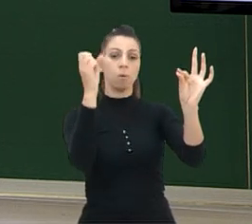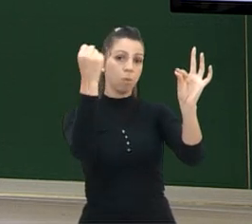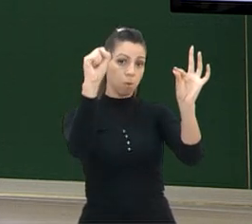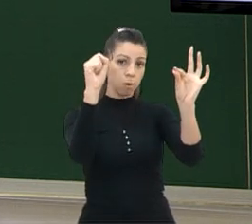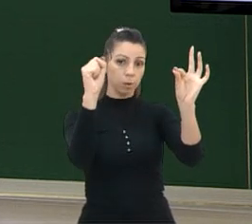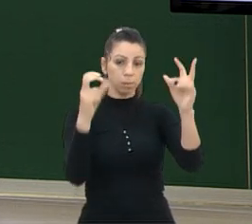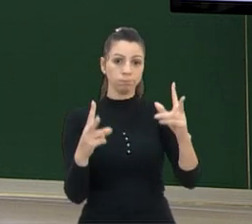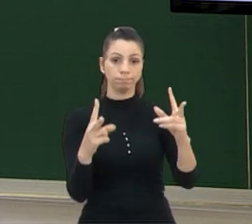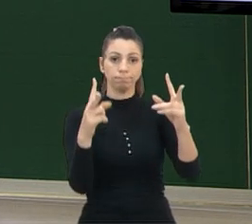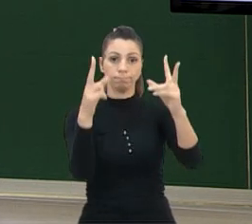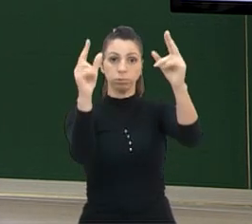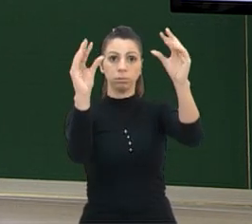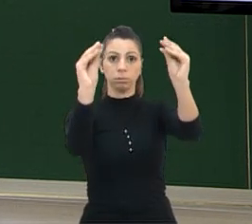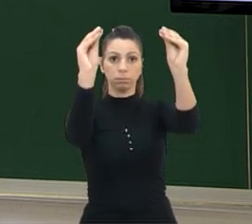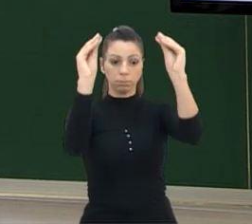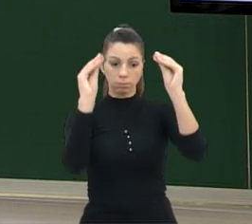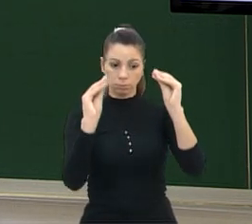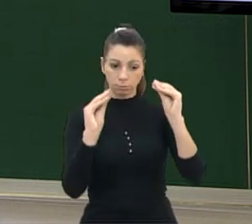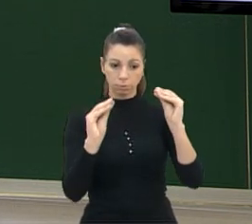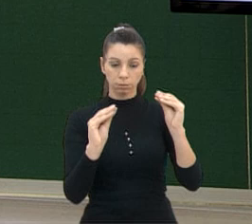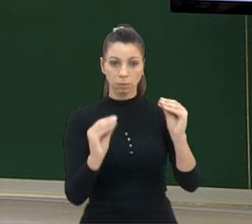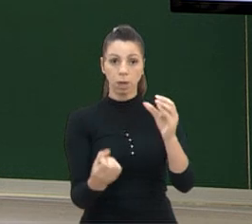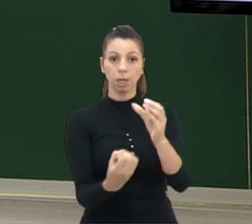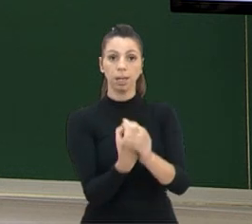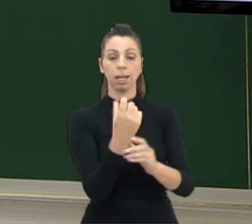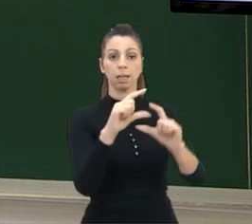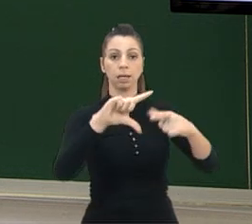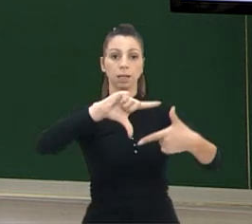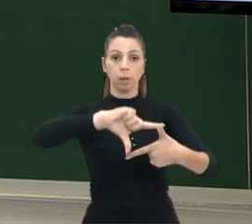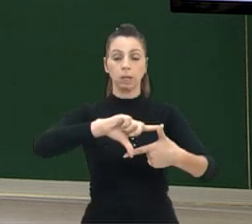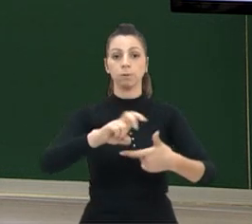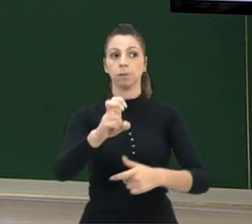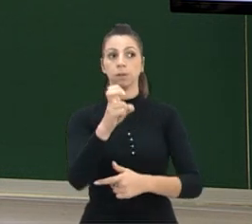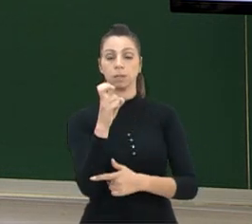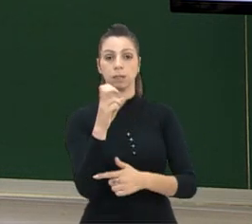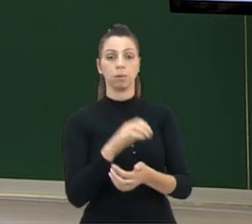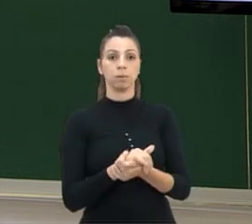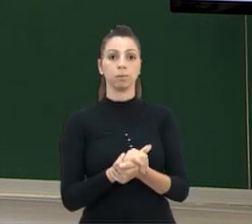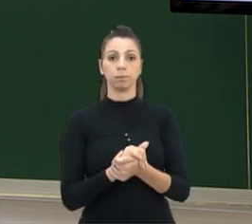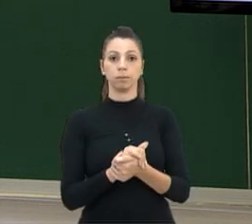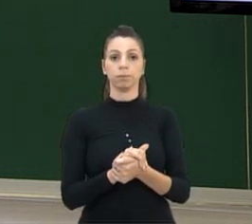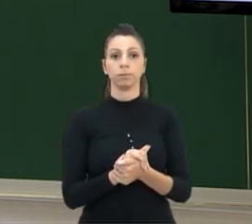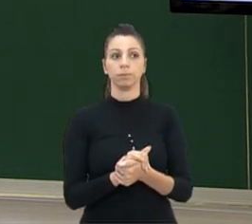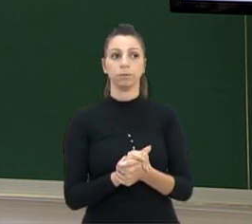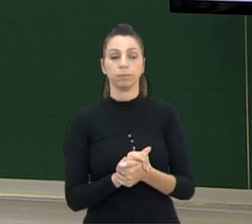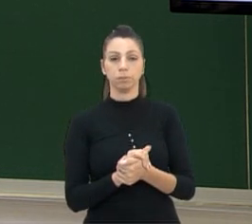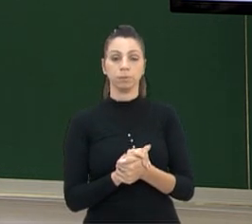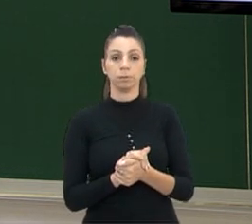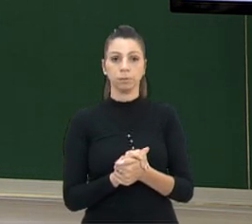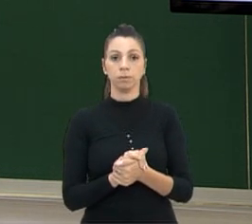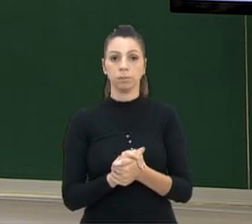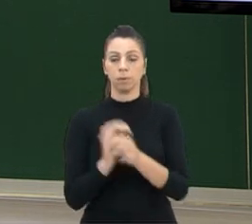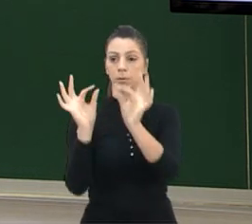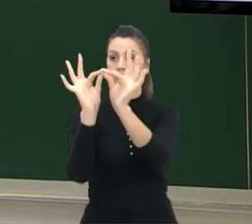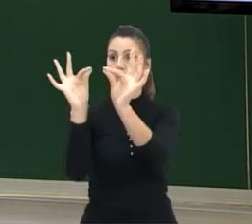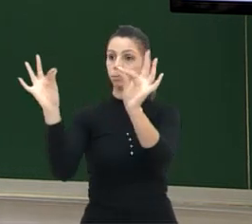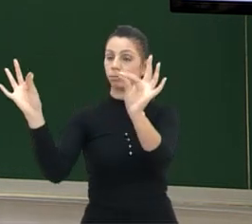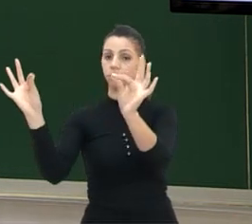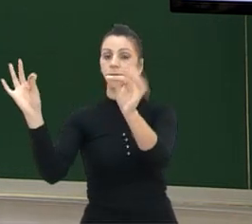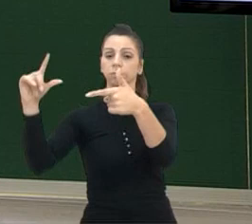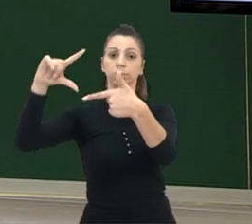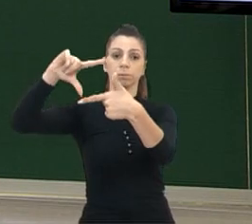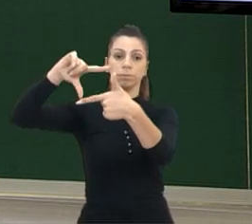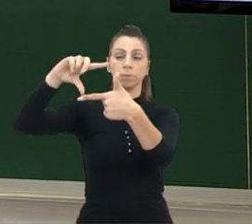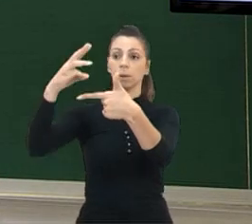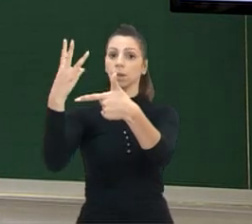E esse pedaço aqui, ele mede quanto? Ele mede 3 de comprimento e o x de largura. Ele